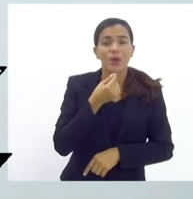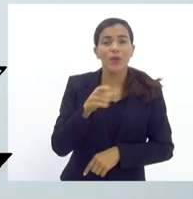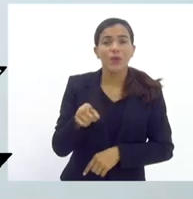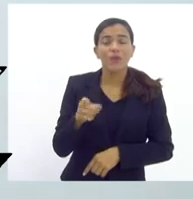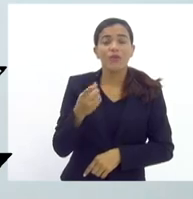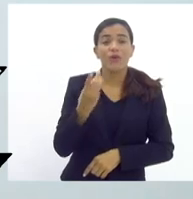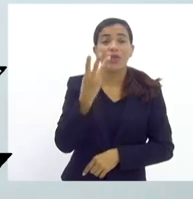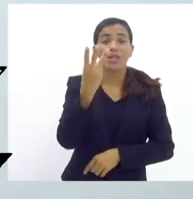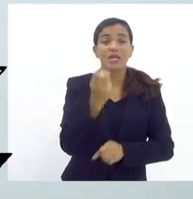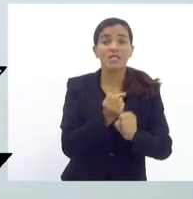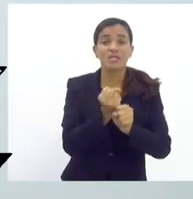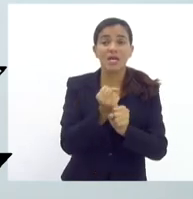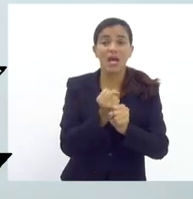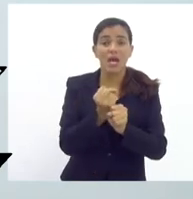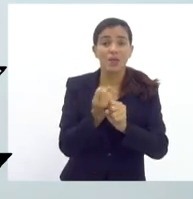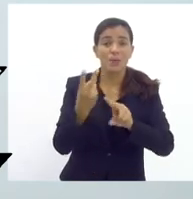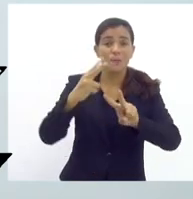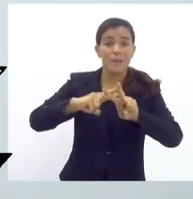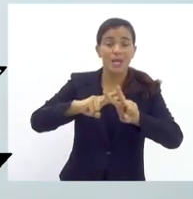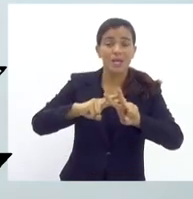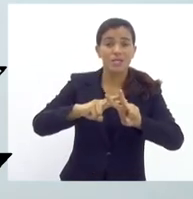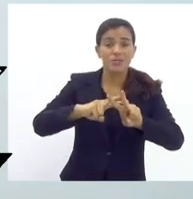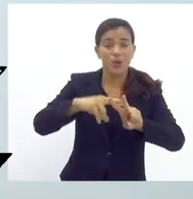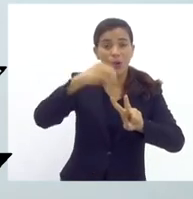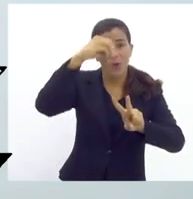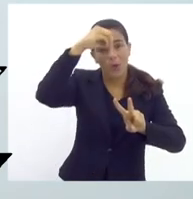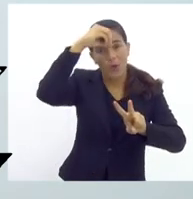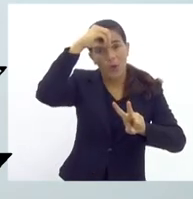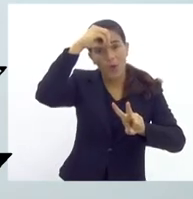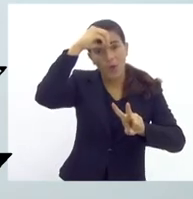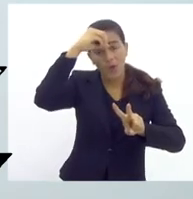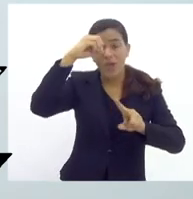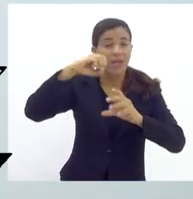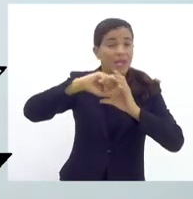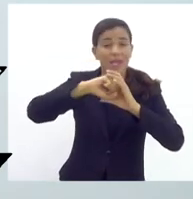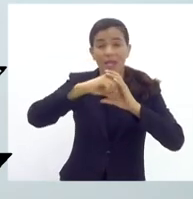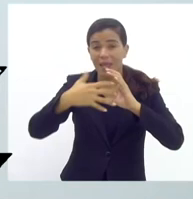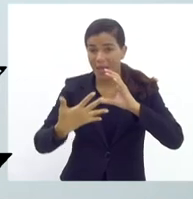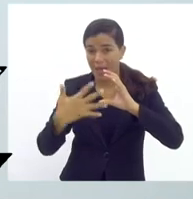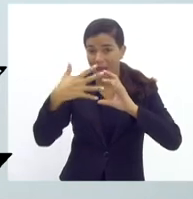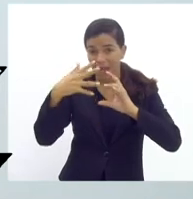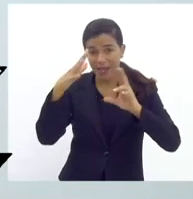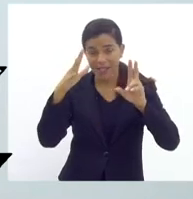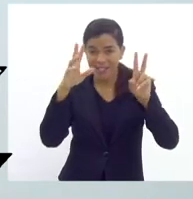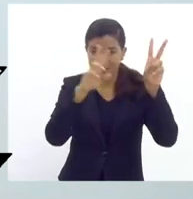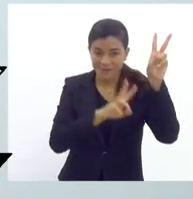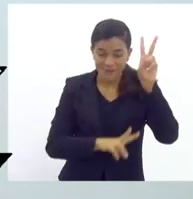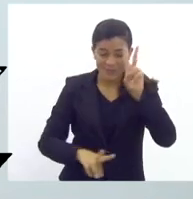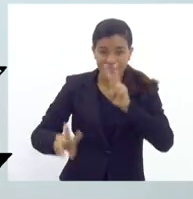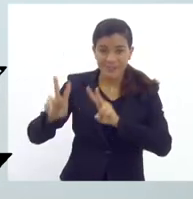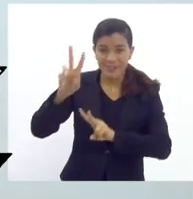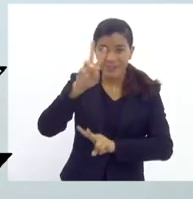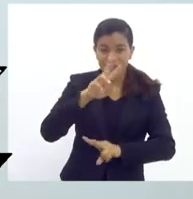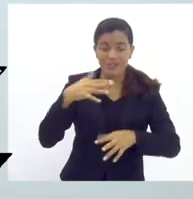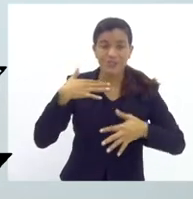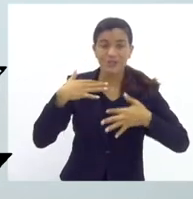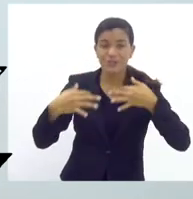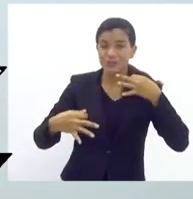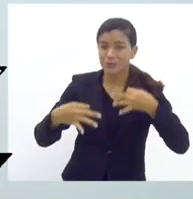preso tá saindo agora e as características que o juiz